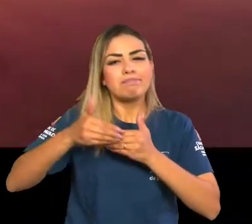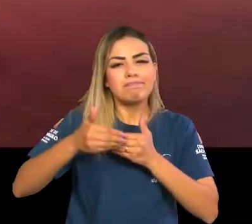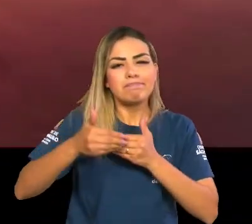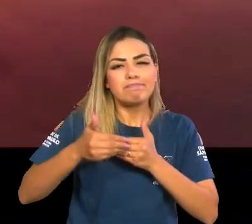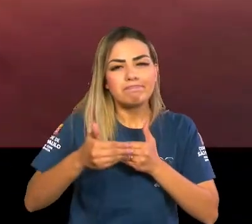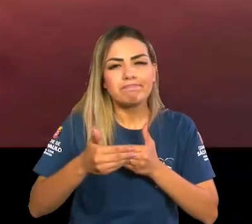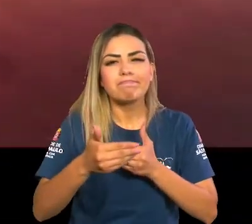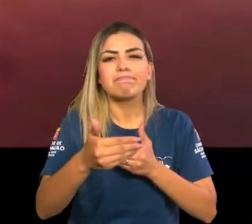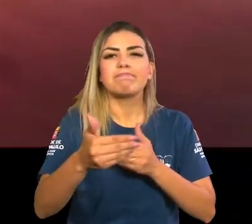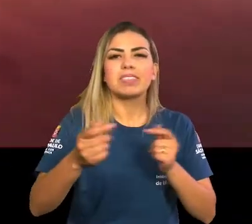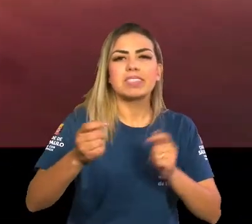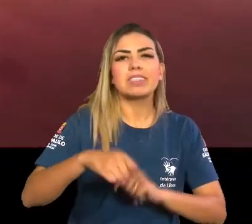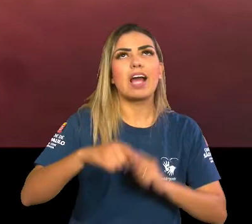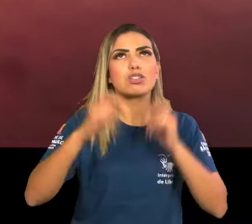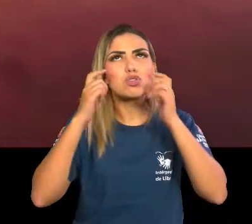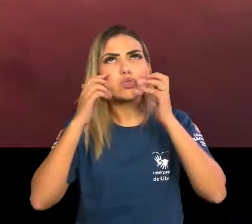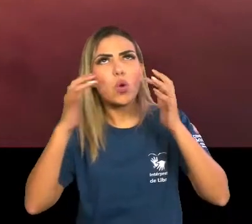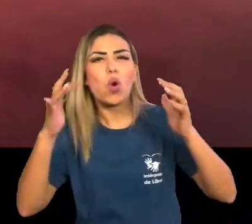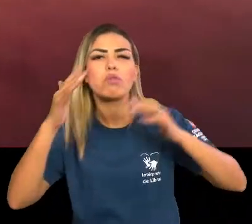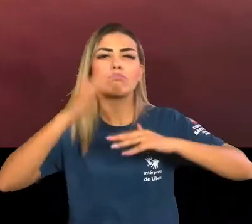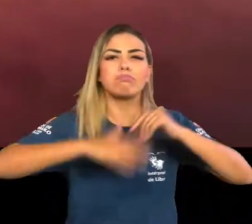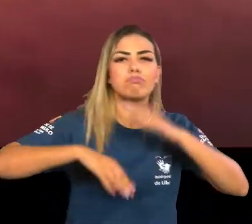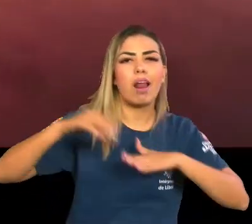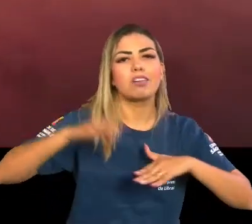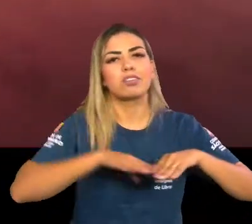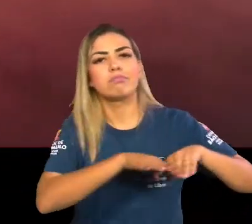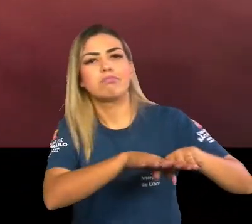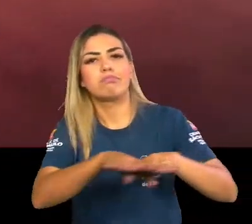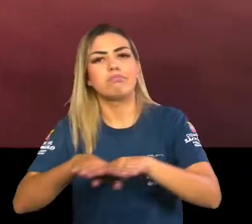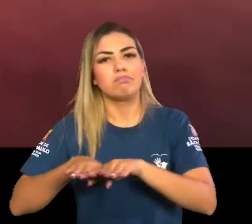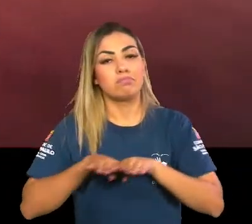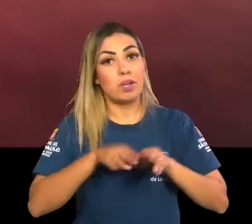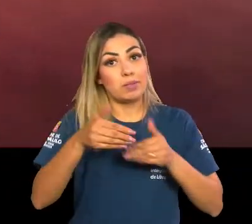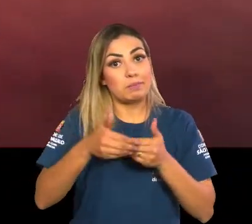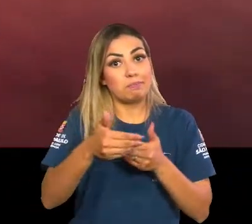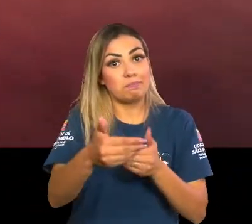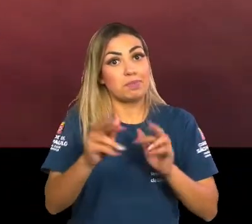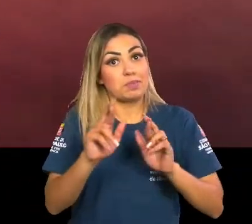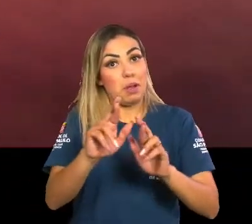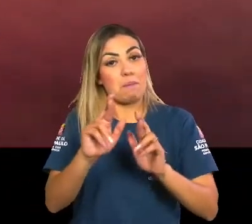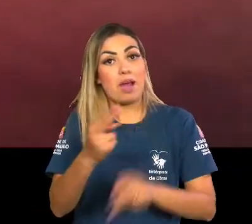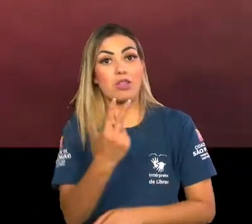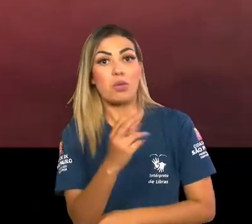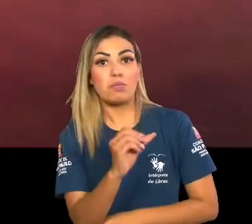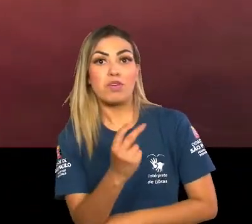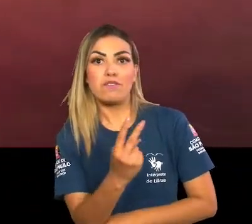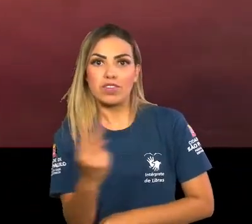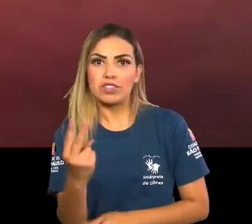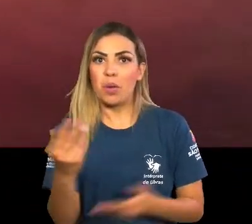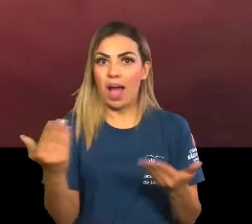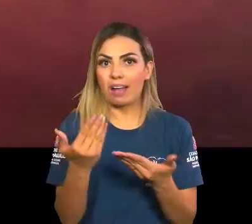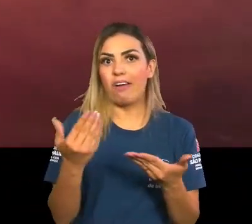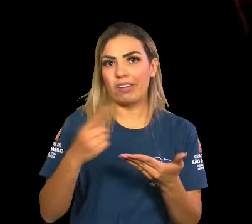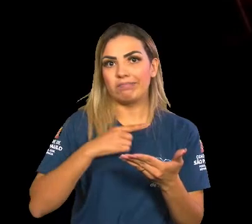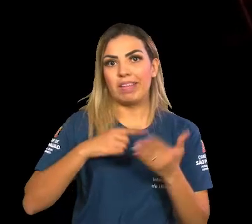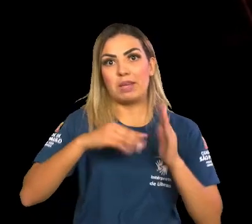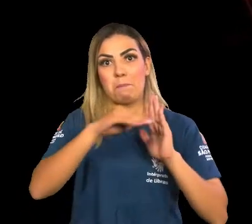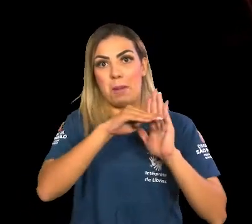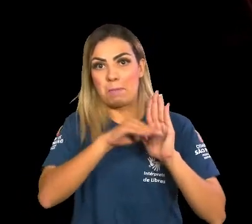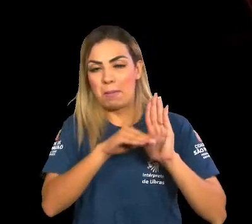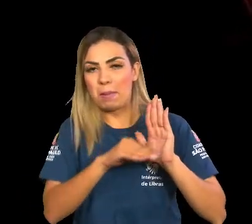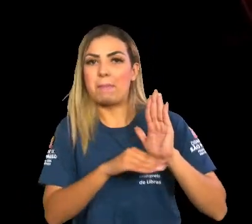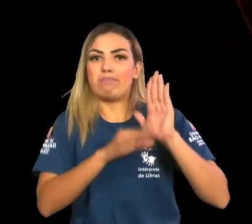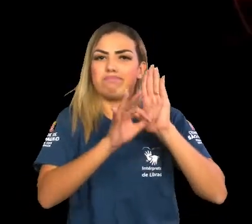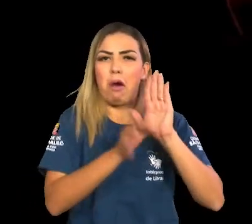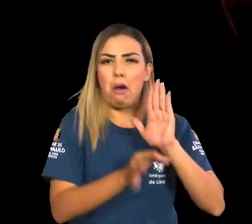doses iguais de sonho e prática, seguimos rumo a 2022 com uma longa agenda. Aos nossos